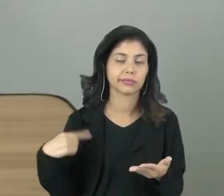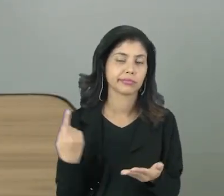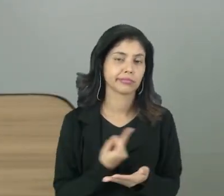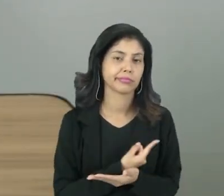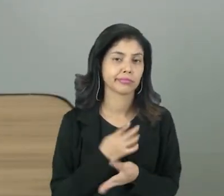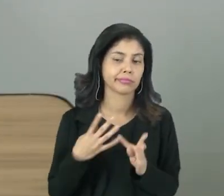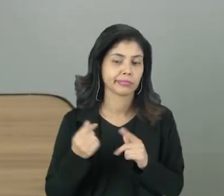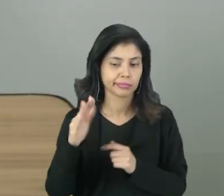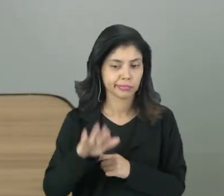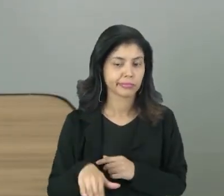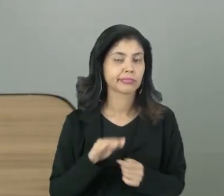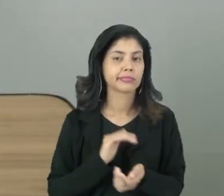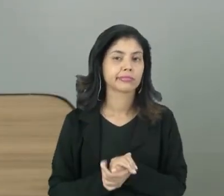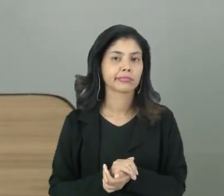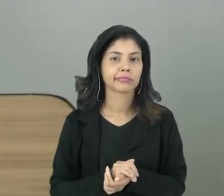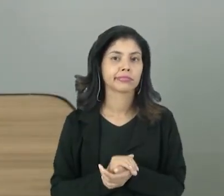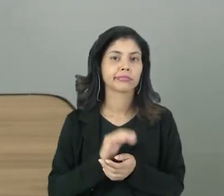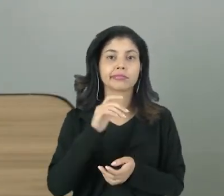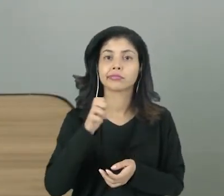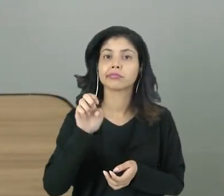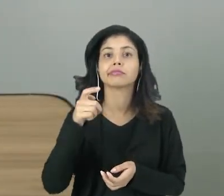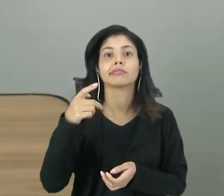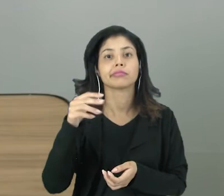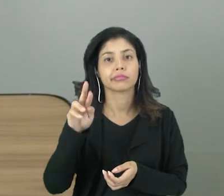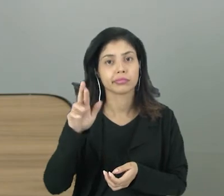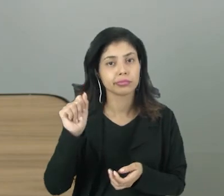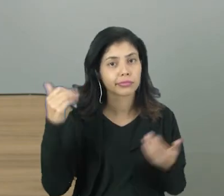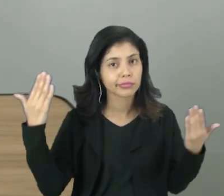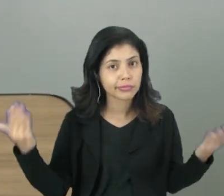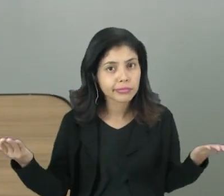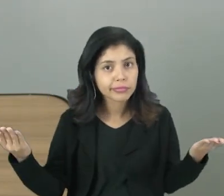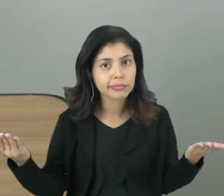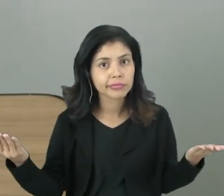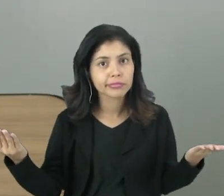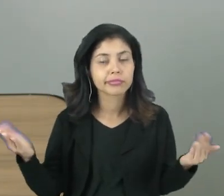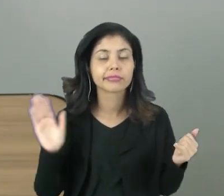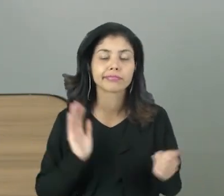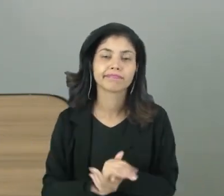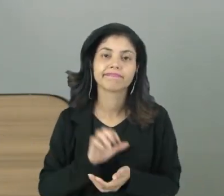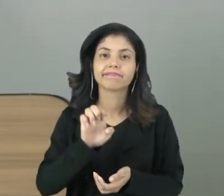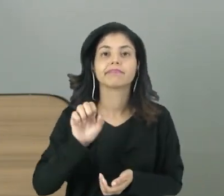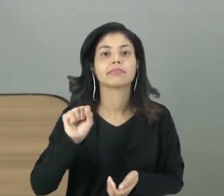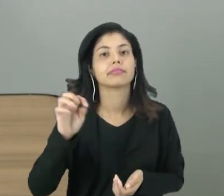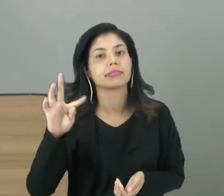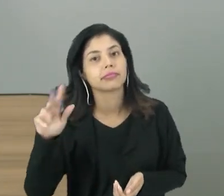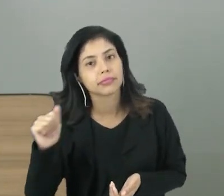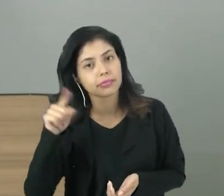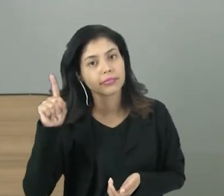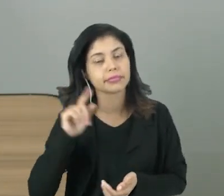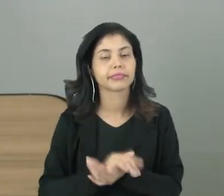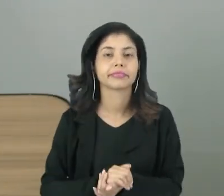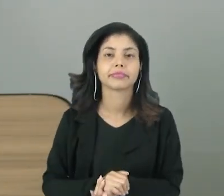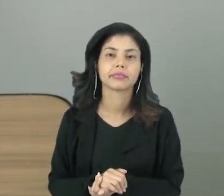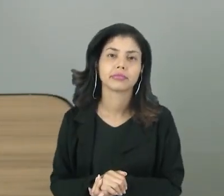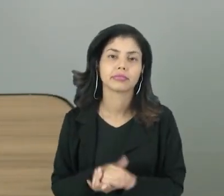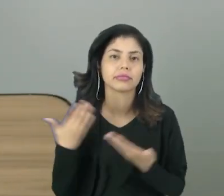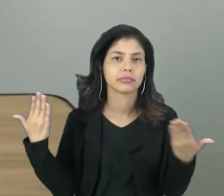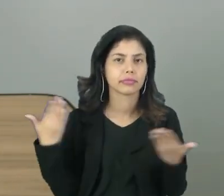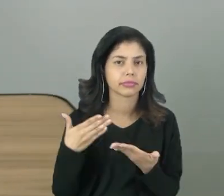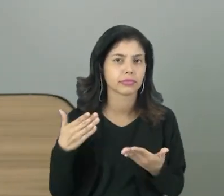agora todas as palavras frases tem essa palavra o menino e e o menino está